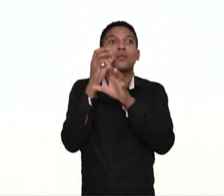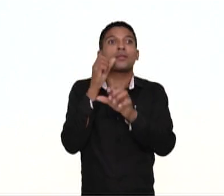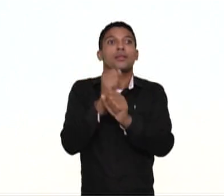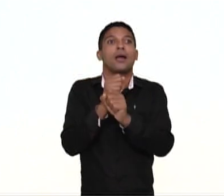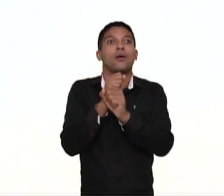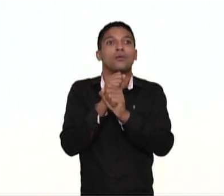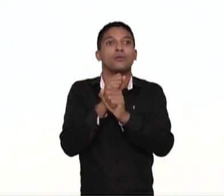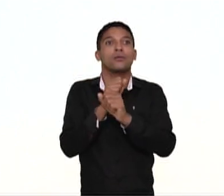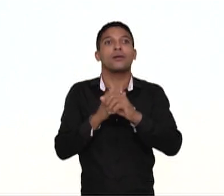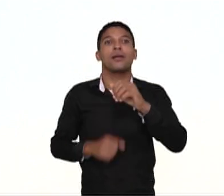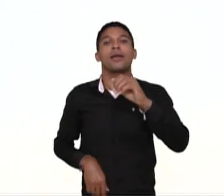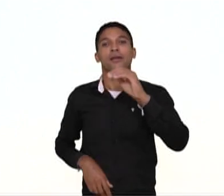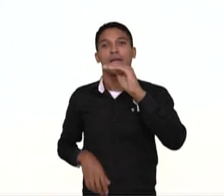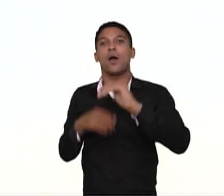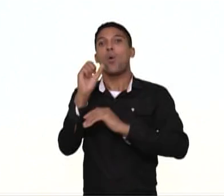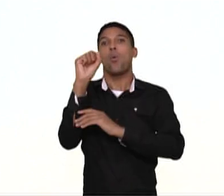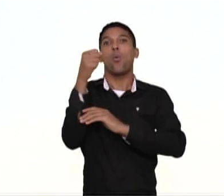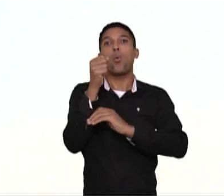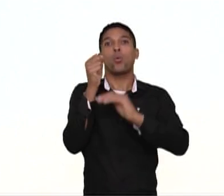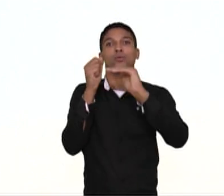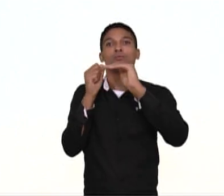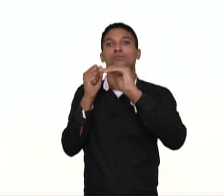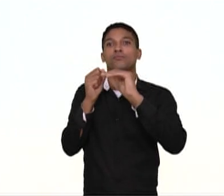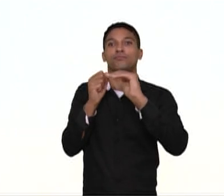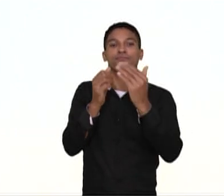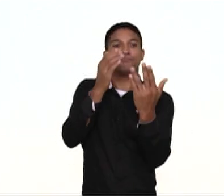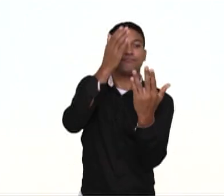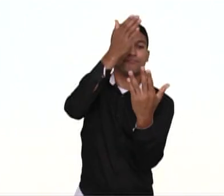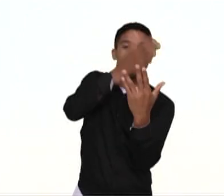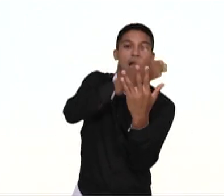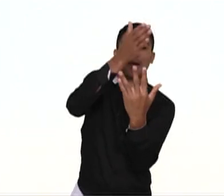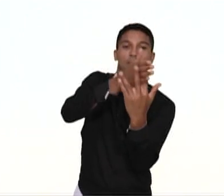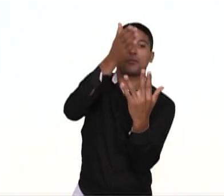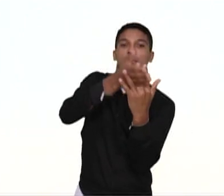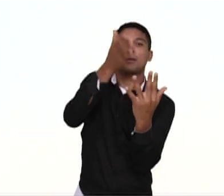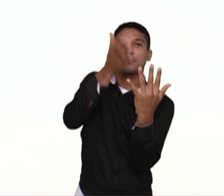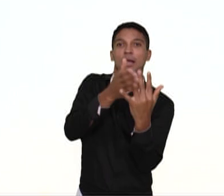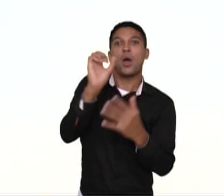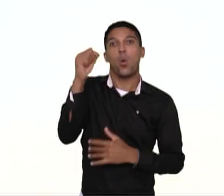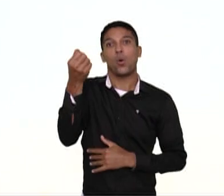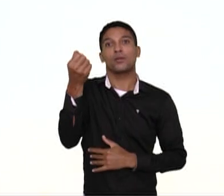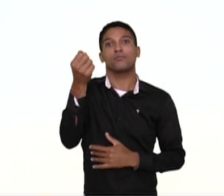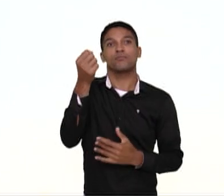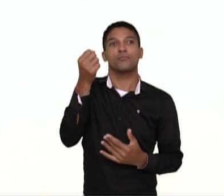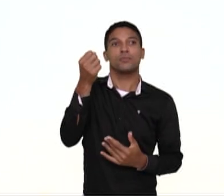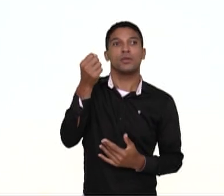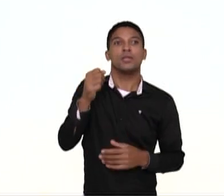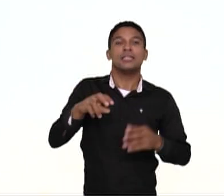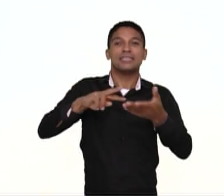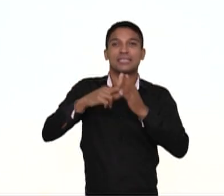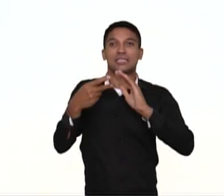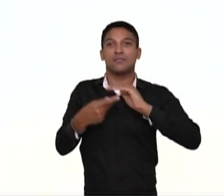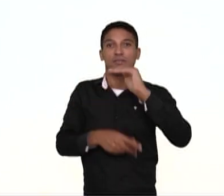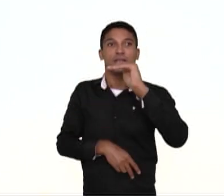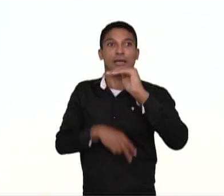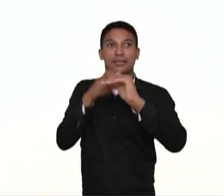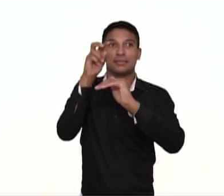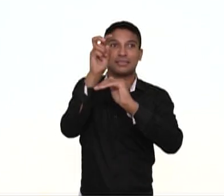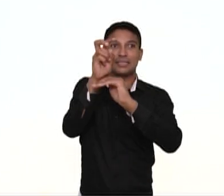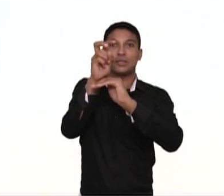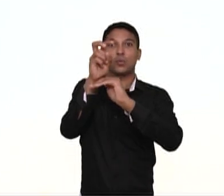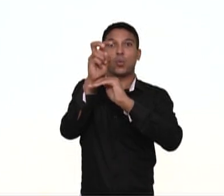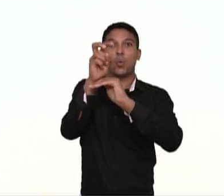o valor total foi dividido em 8 partes. Se o total foi dividido em 8 partes, Roberto pagou 5/8, então Marina pagou